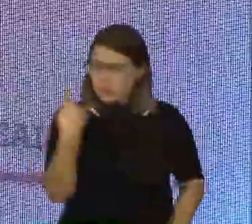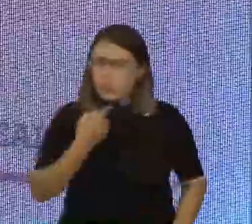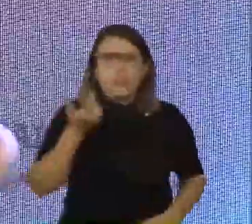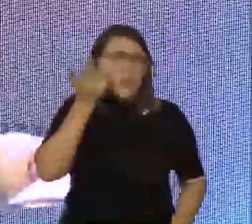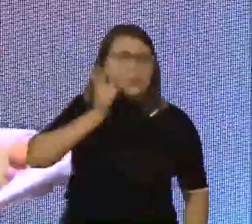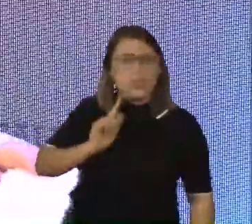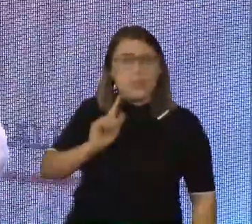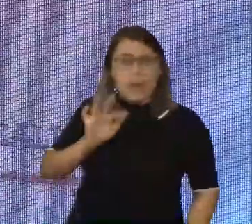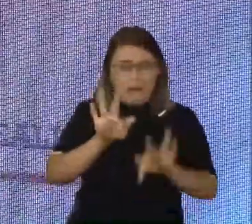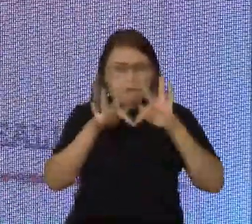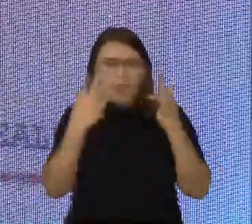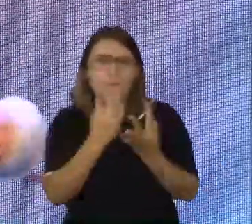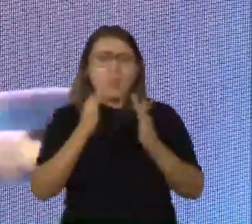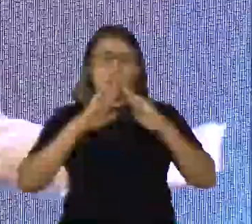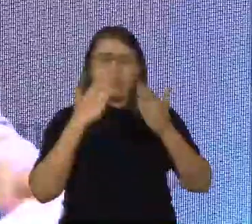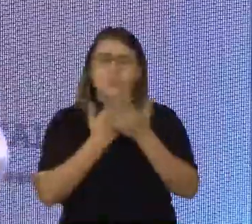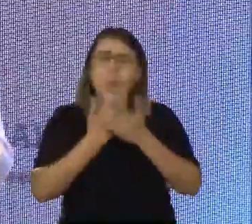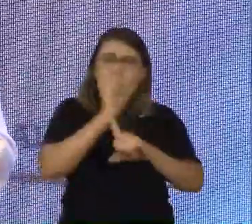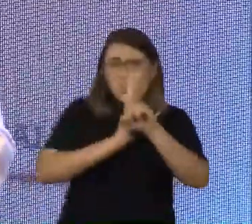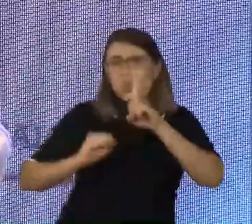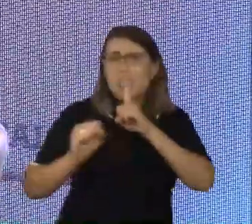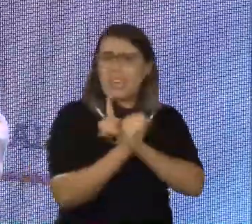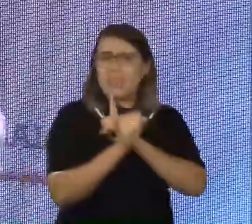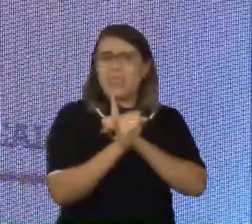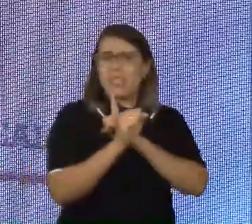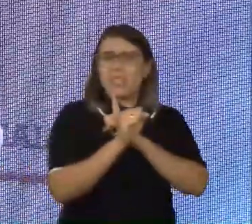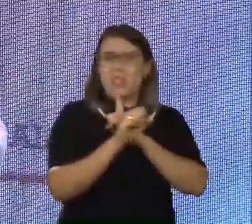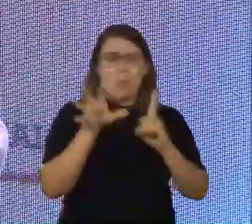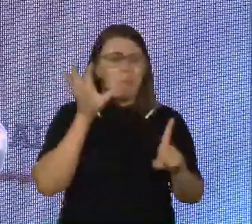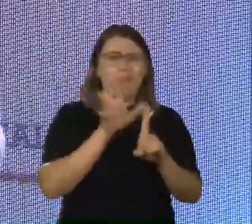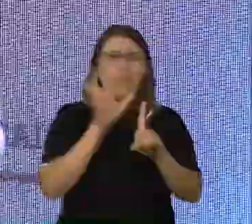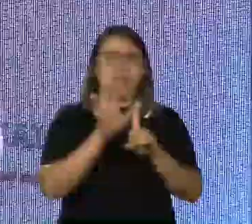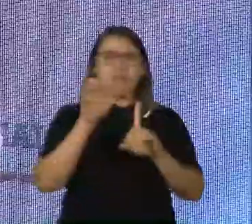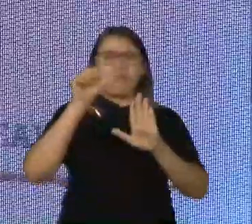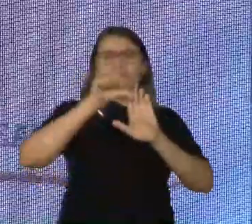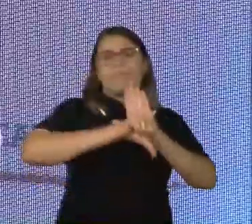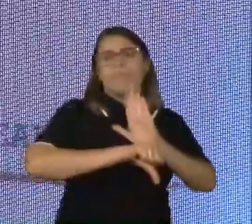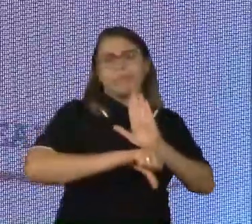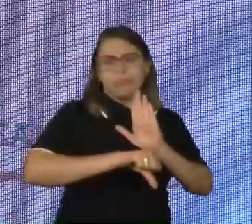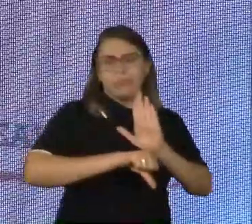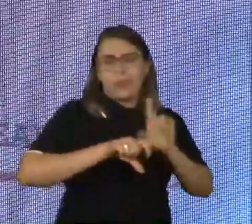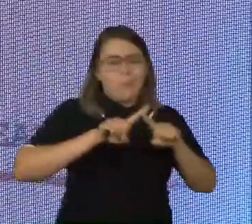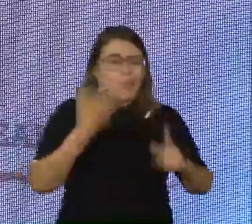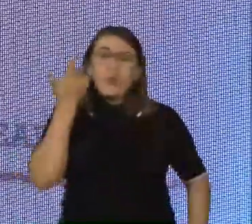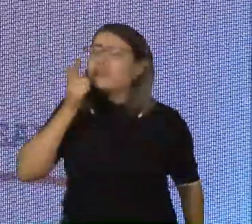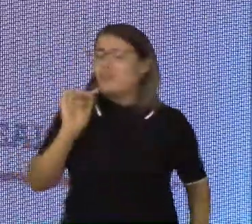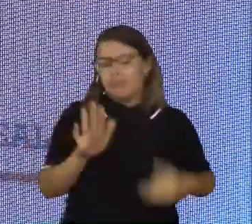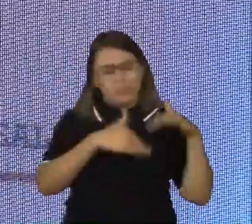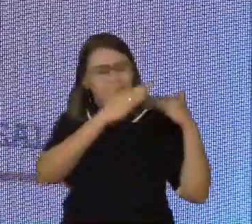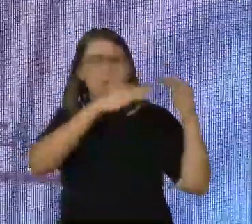pela família, pela escola, pela sociedade, e desse modo não conseguimos desenvolver e experimentar